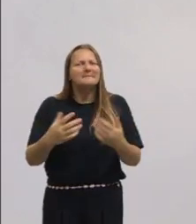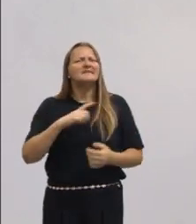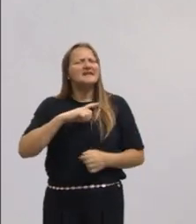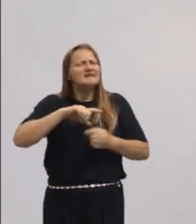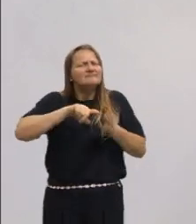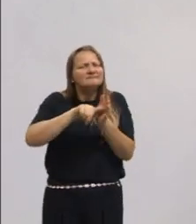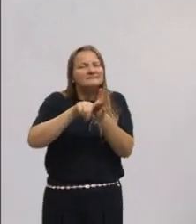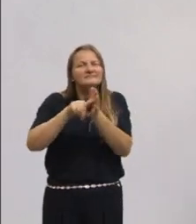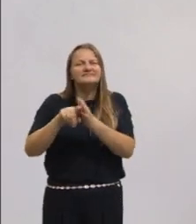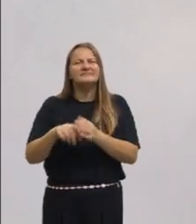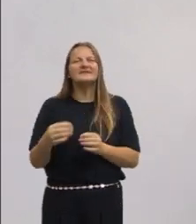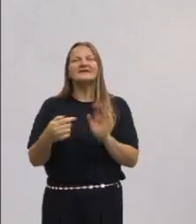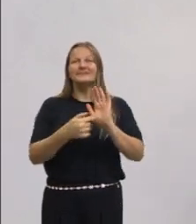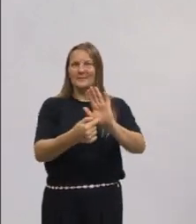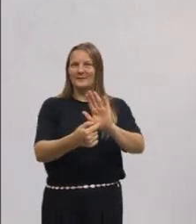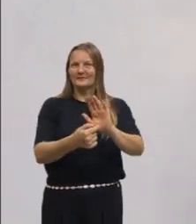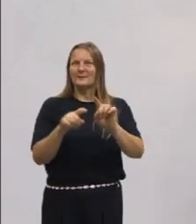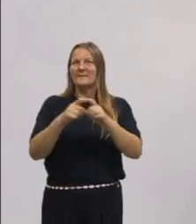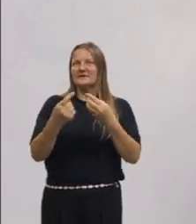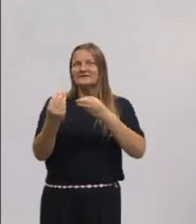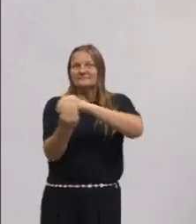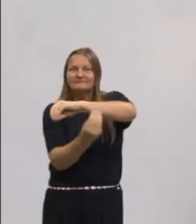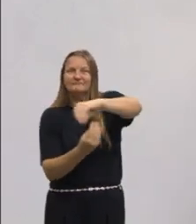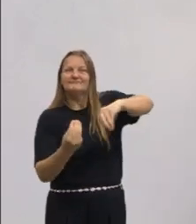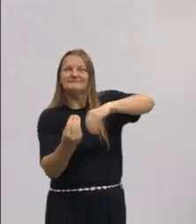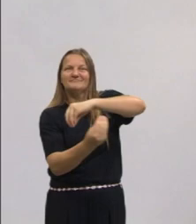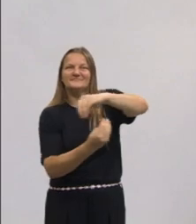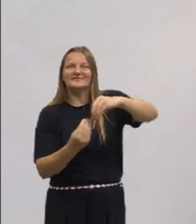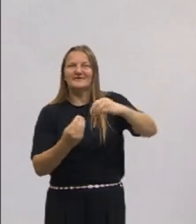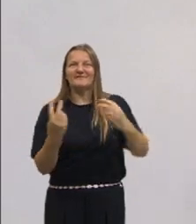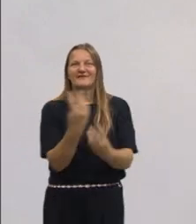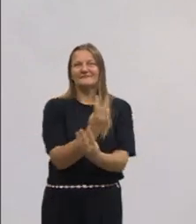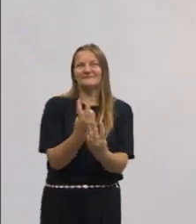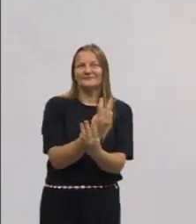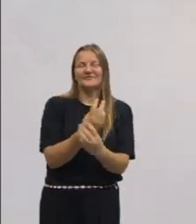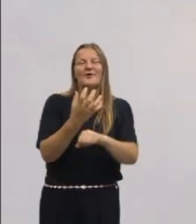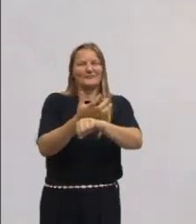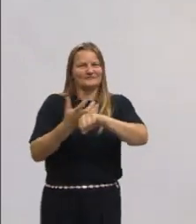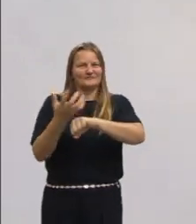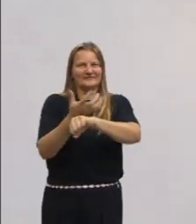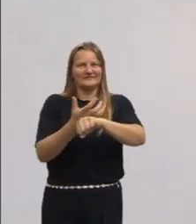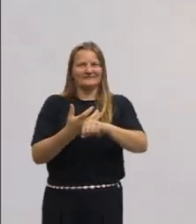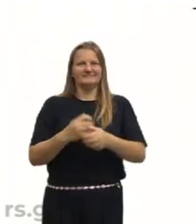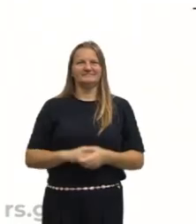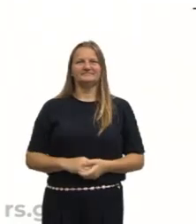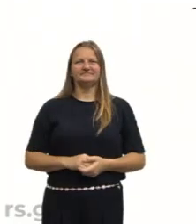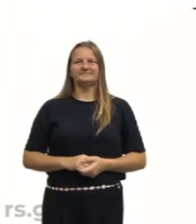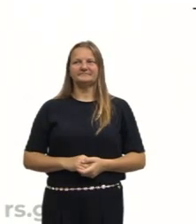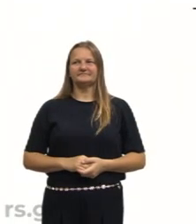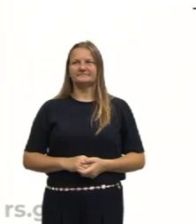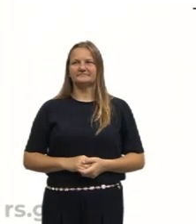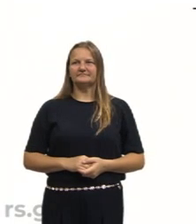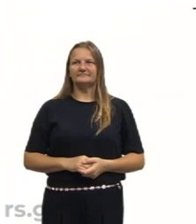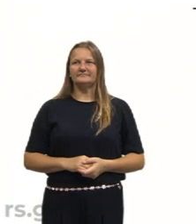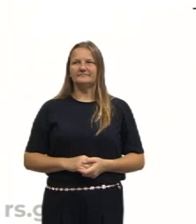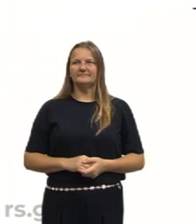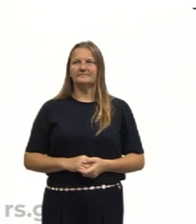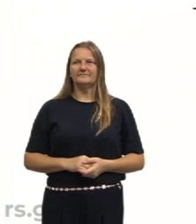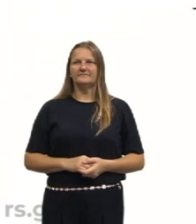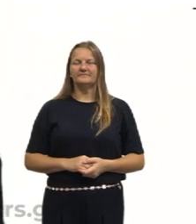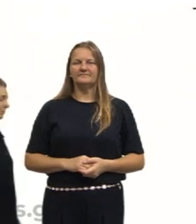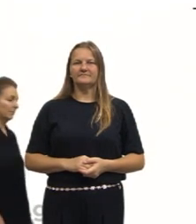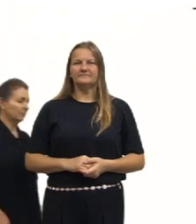questões que eu trago aqui mas elas vão diretamente dialogar também aí com os outros componentes da área então